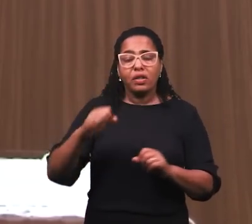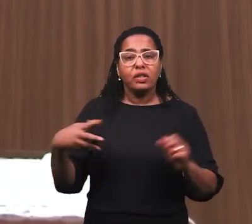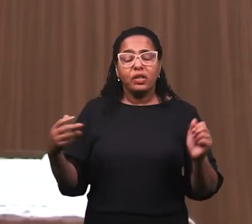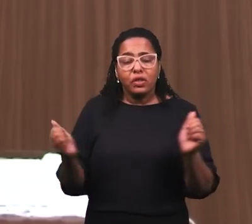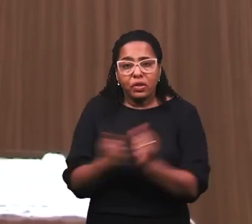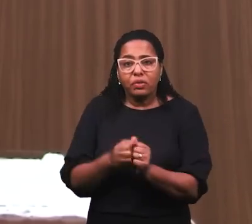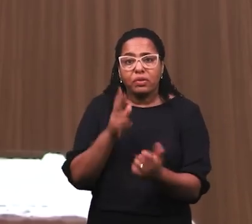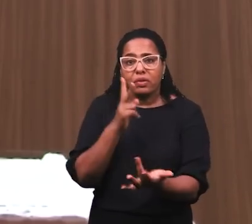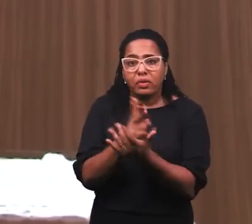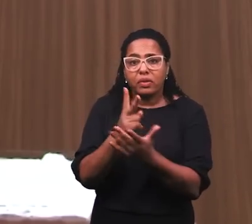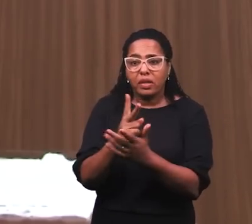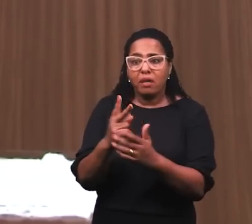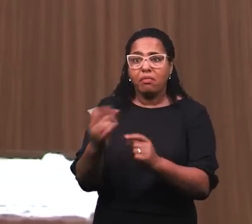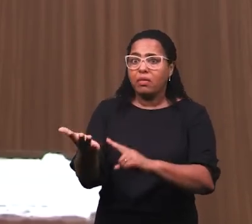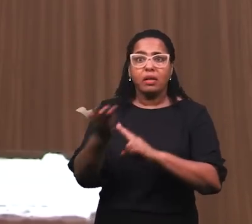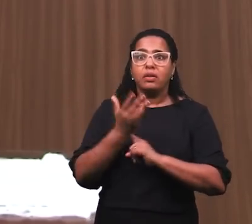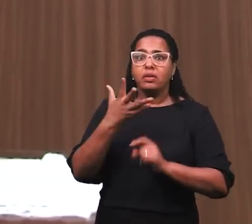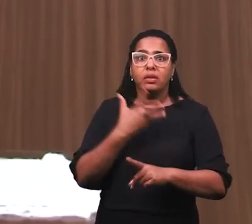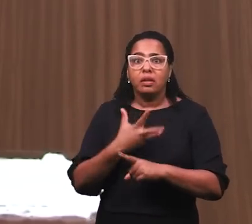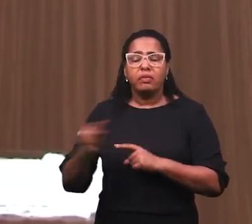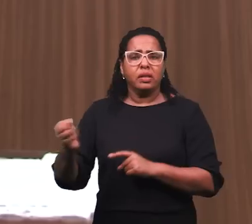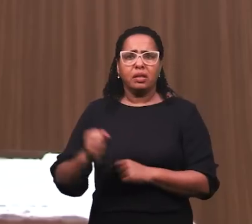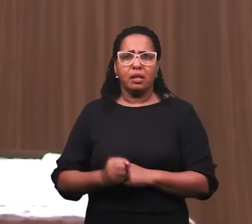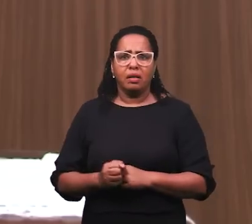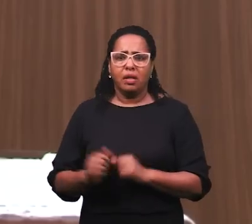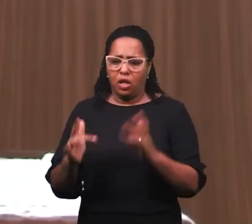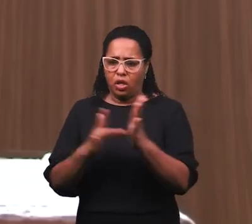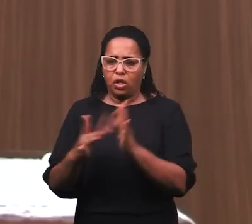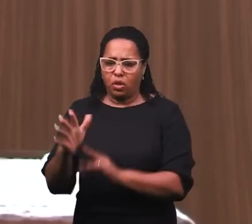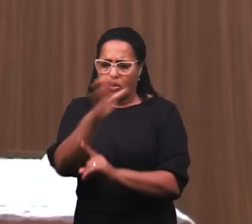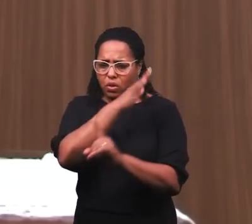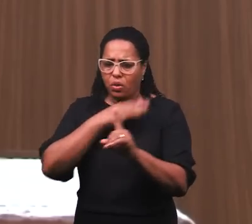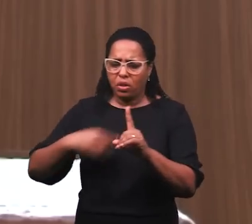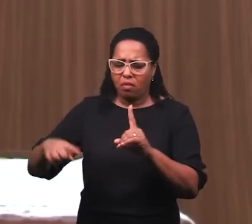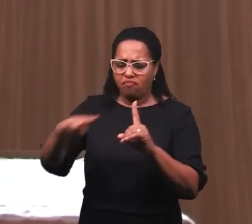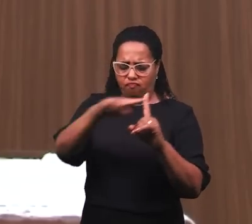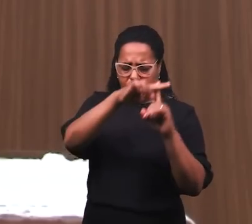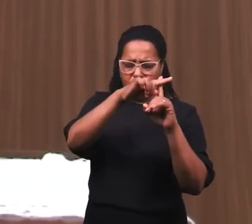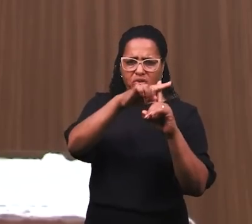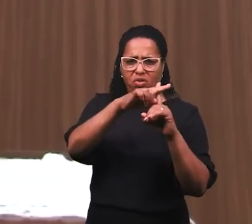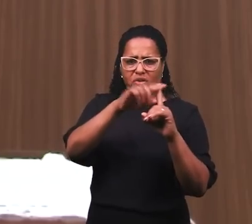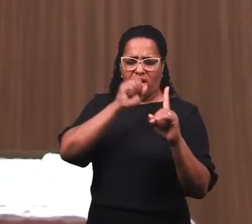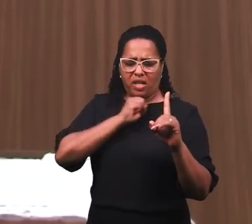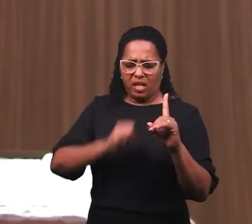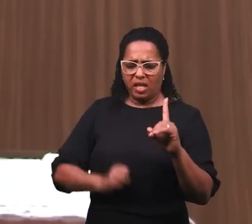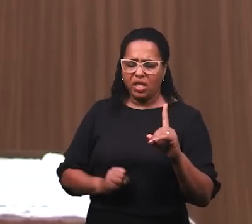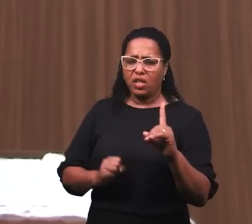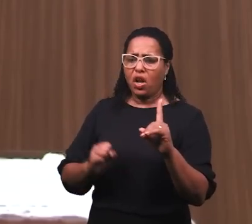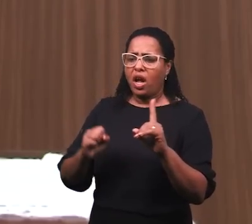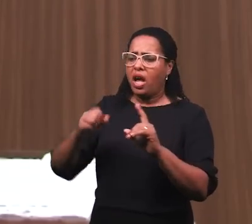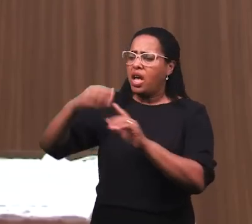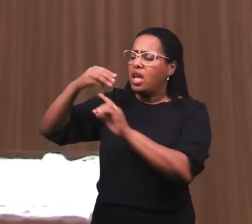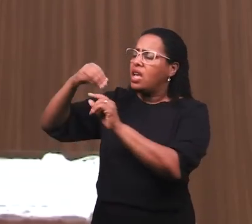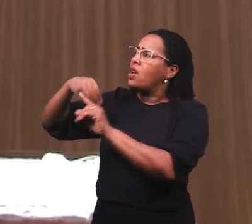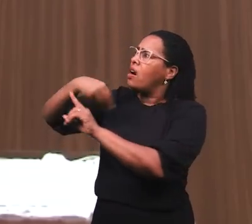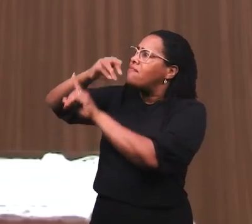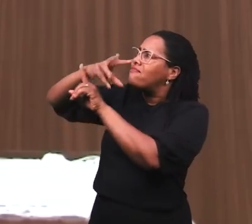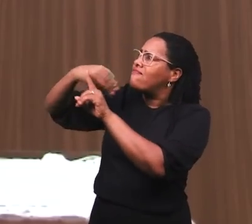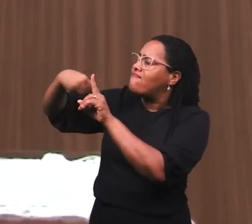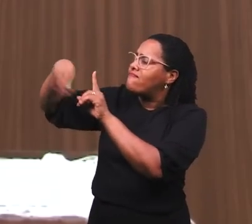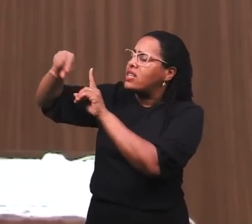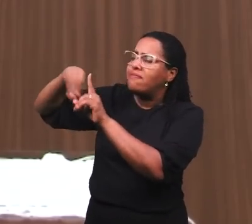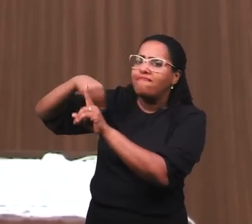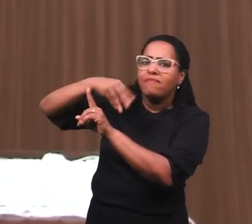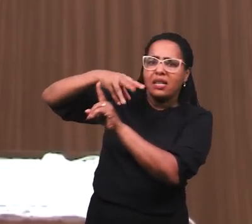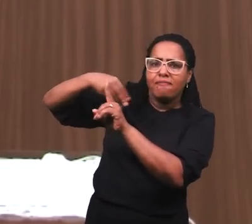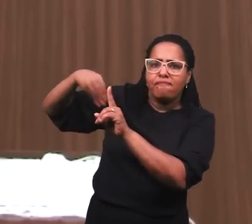nos ajudar a vencer. Jesus assumiu ali a sua posição de sacerdote, intercedendo por cada um de nós. Nós, como